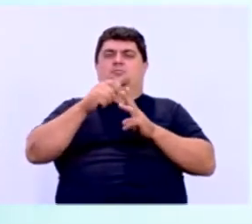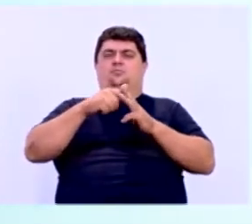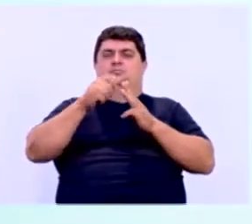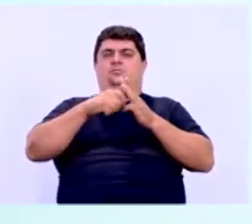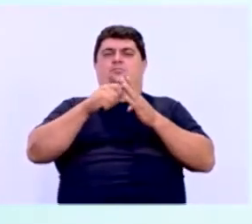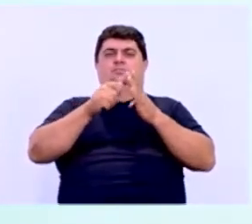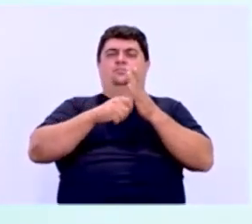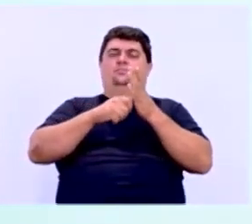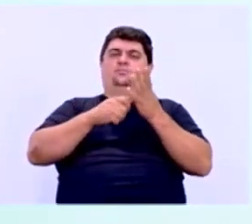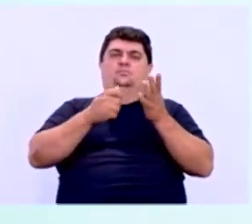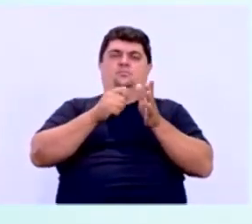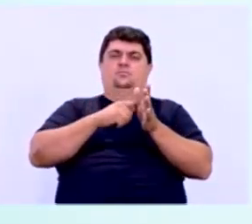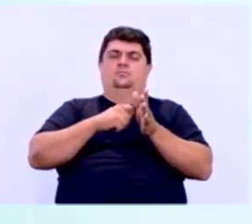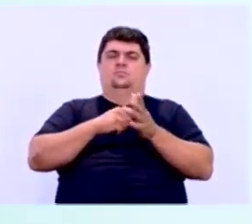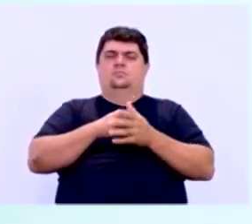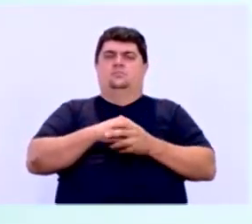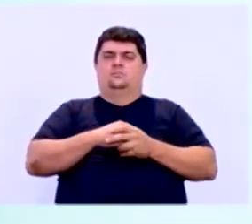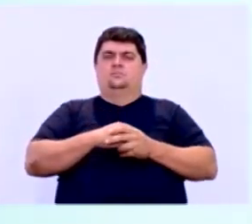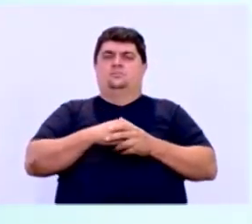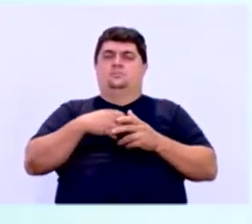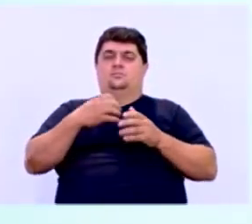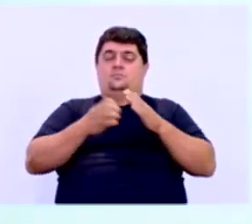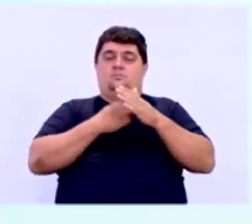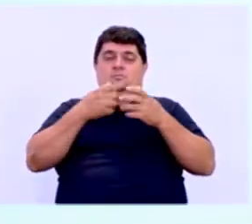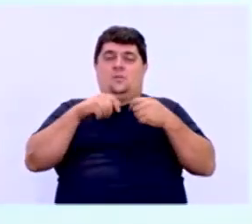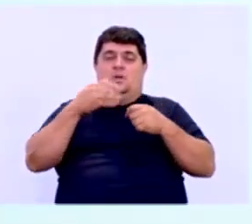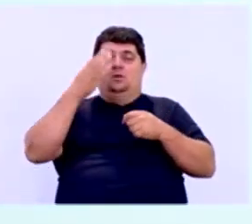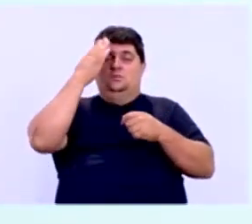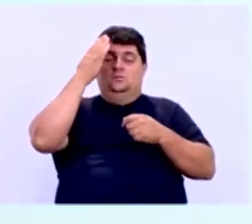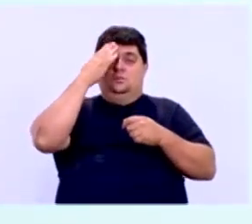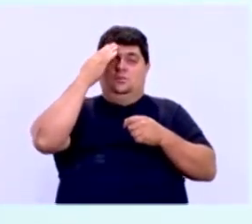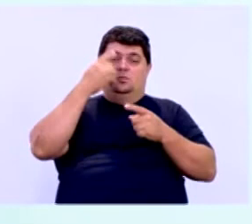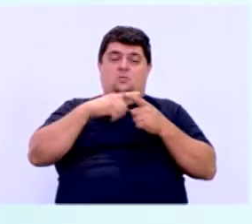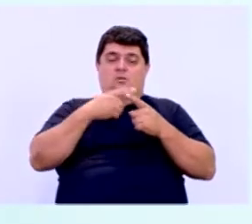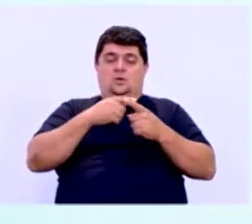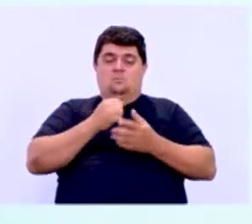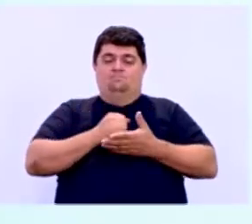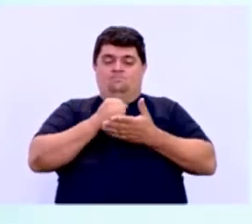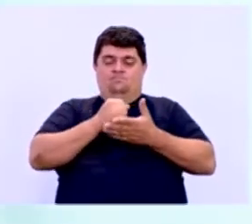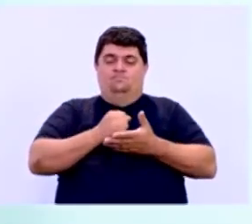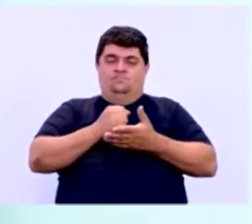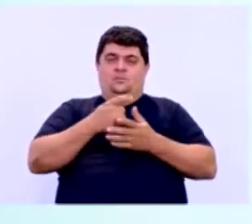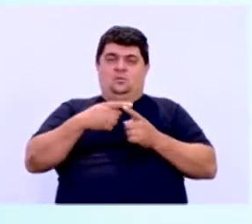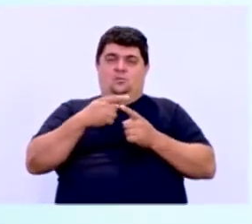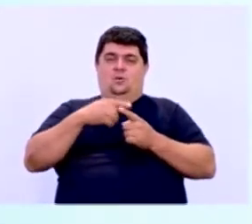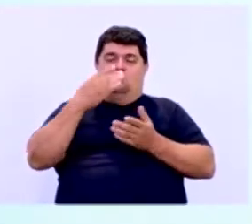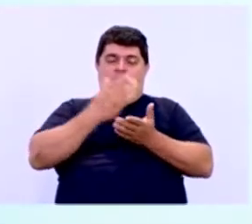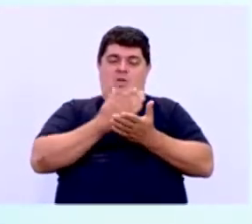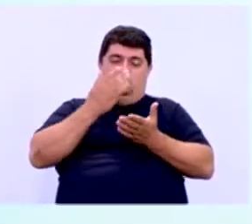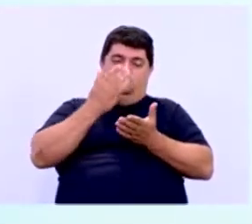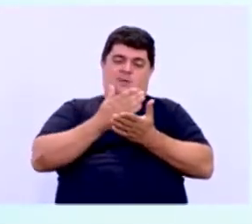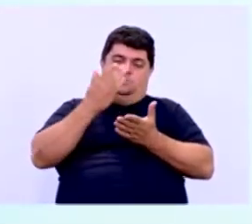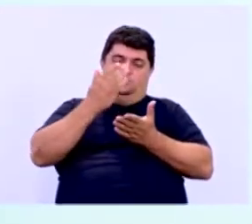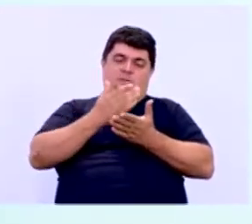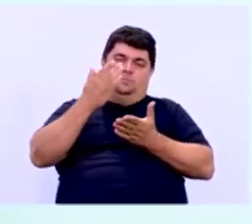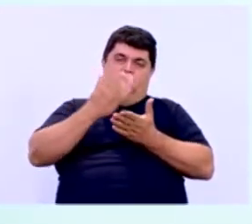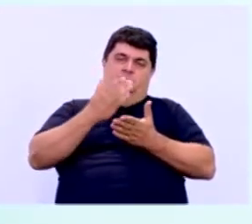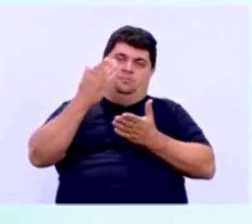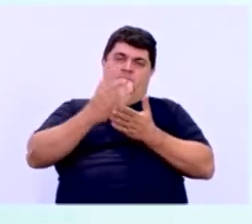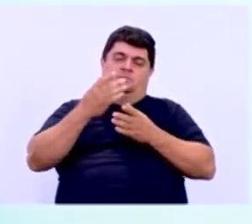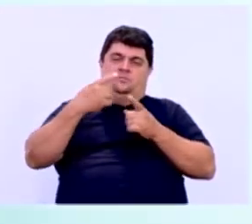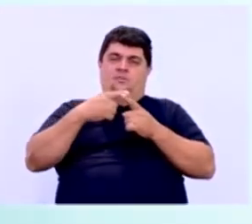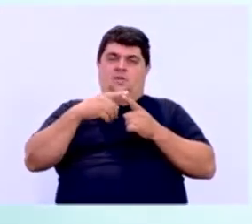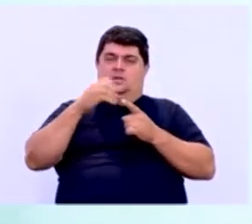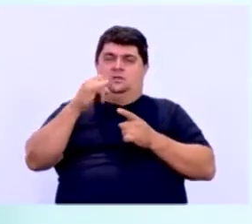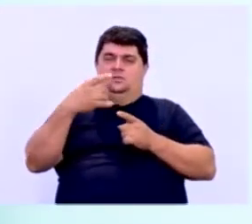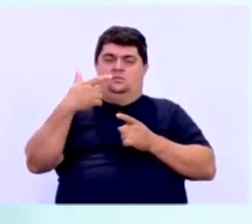90, 120 dias. E o empresário precisa ter um capital para poder suportar esse financiamento, né? Até mesmo porque se ele